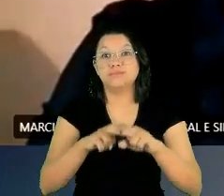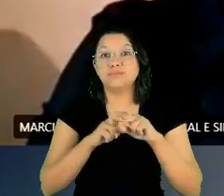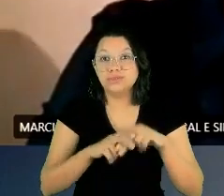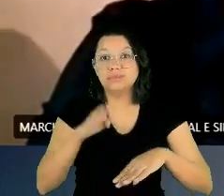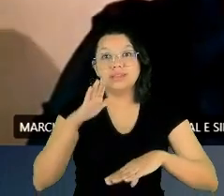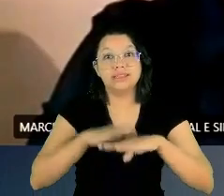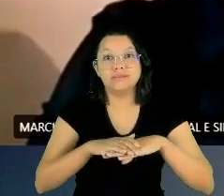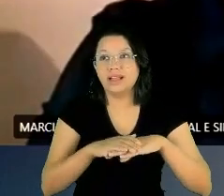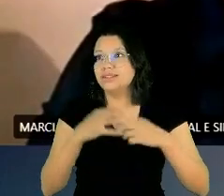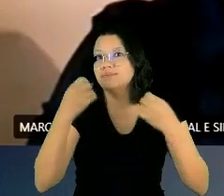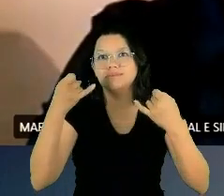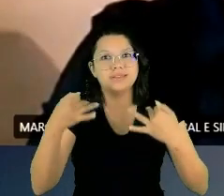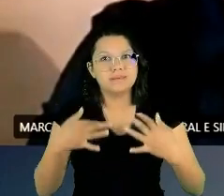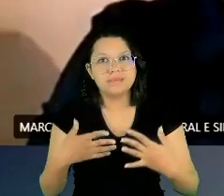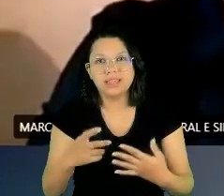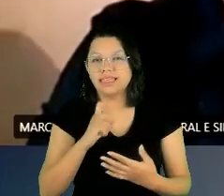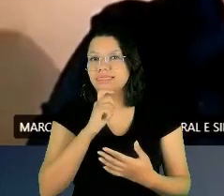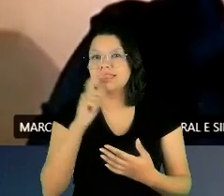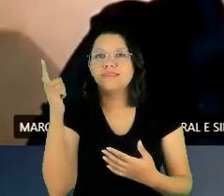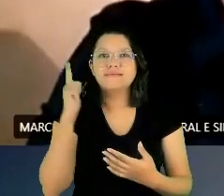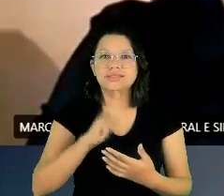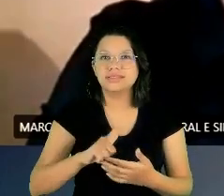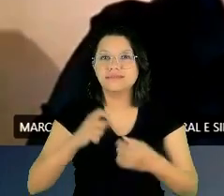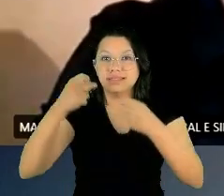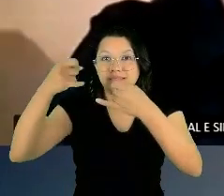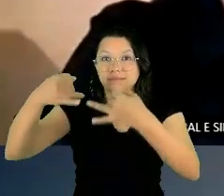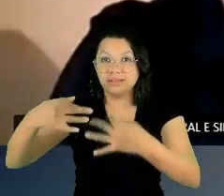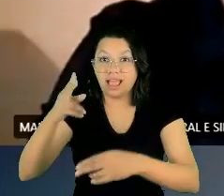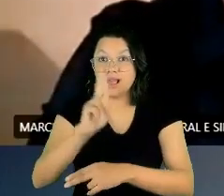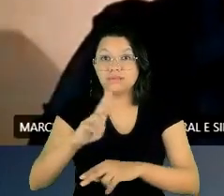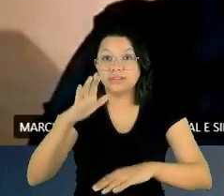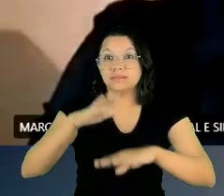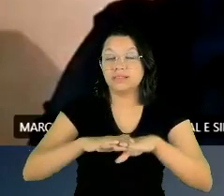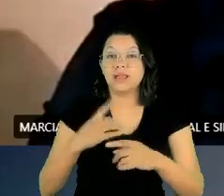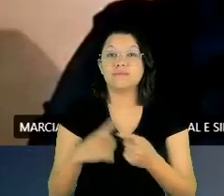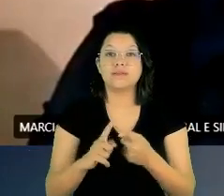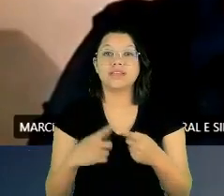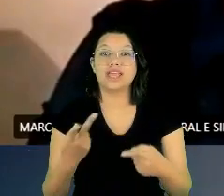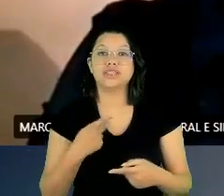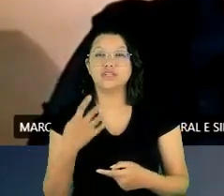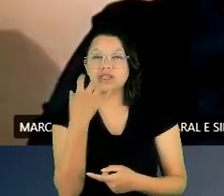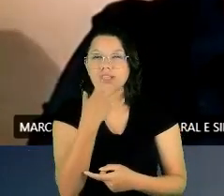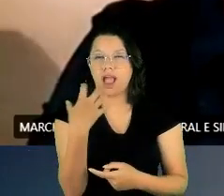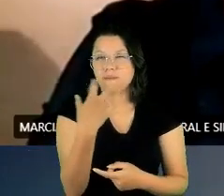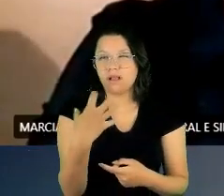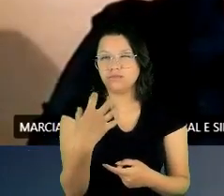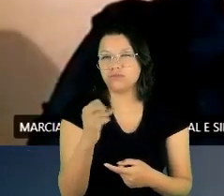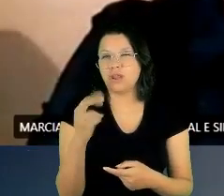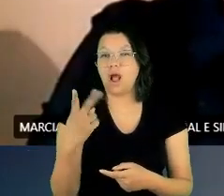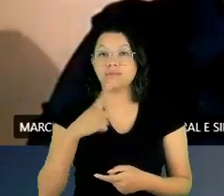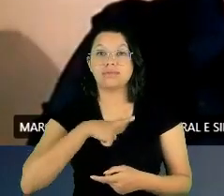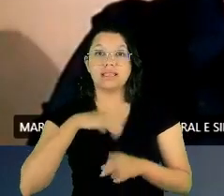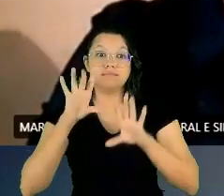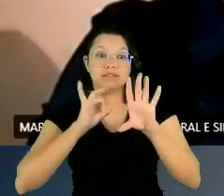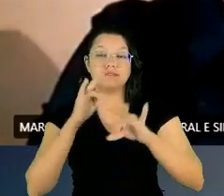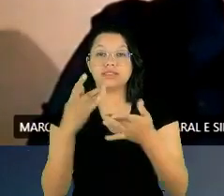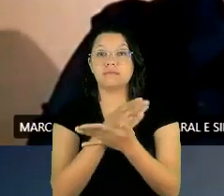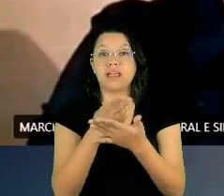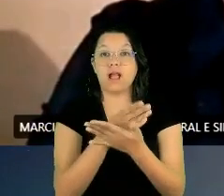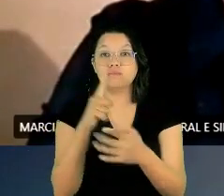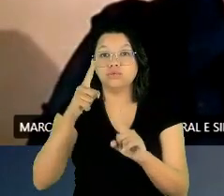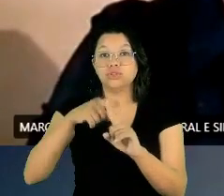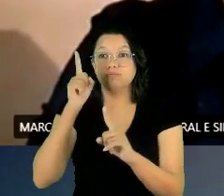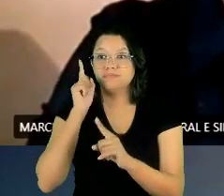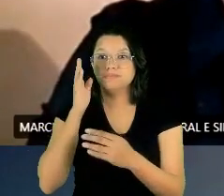modelo matemático não explica. Ninguém conseguiu ainda explicar matematicamente o porquê que a gente se apaixona ou tem preferências de